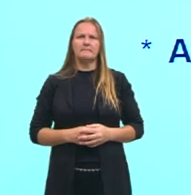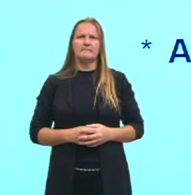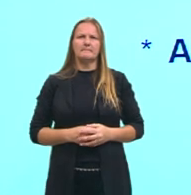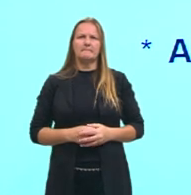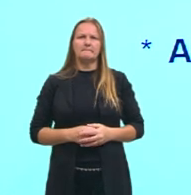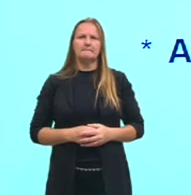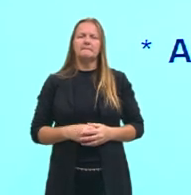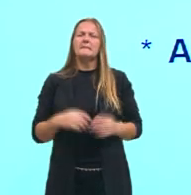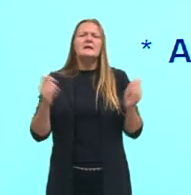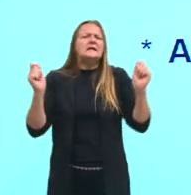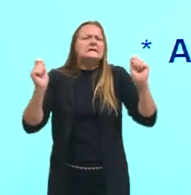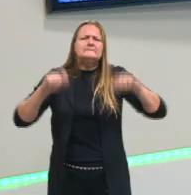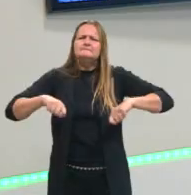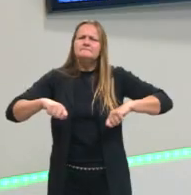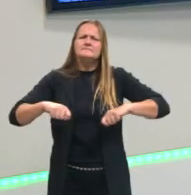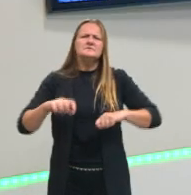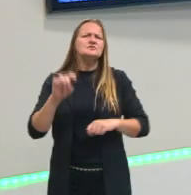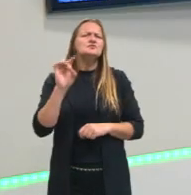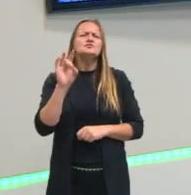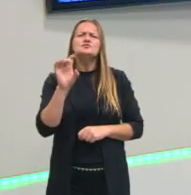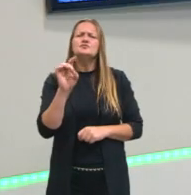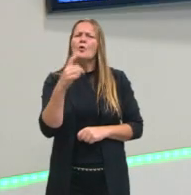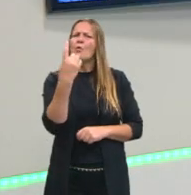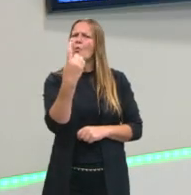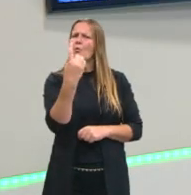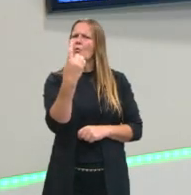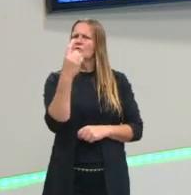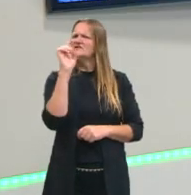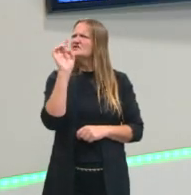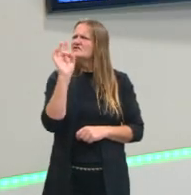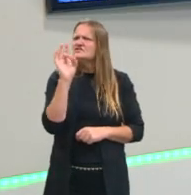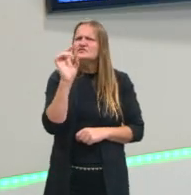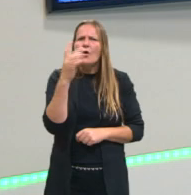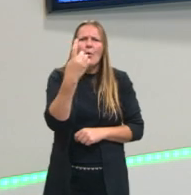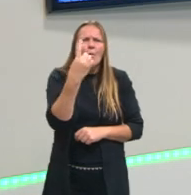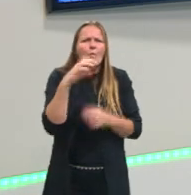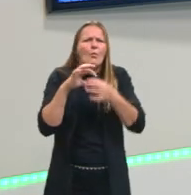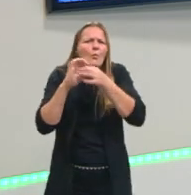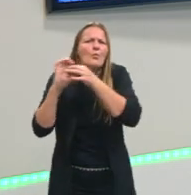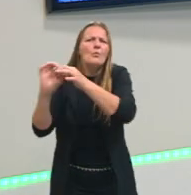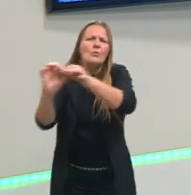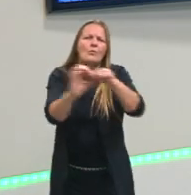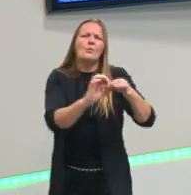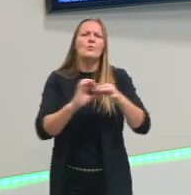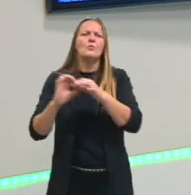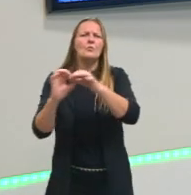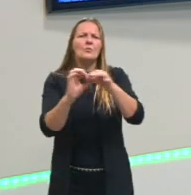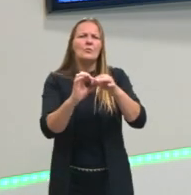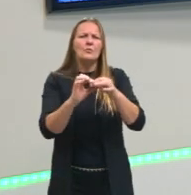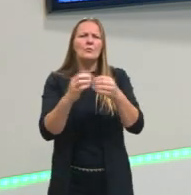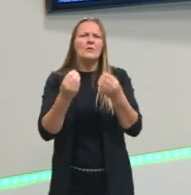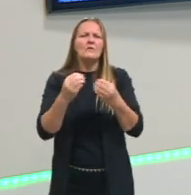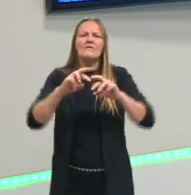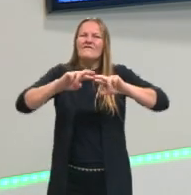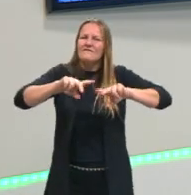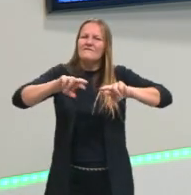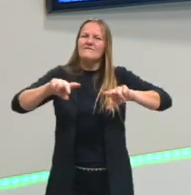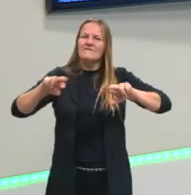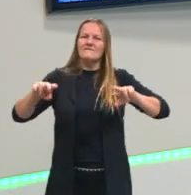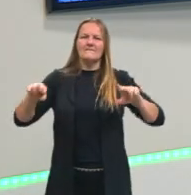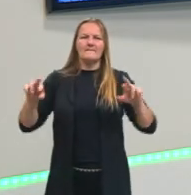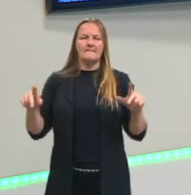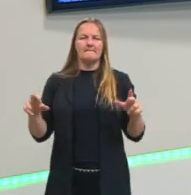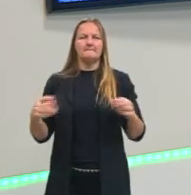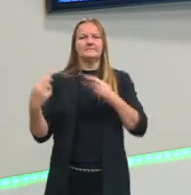não é possível que apenas um elemento unificador da natureza né mas ele acredita que sim que são várias